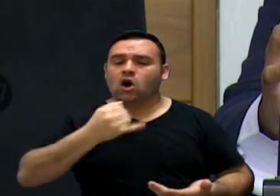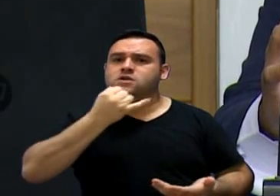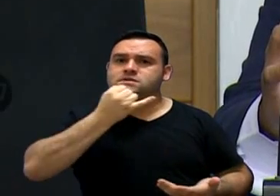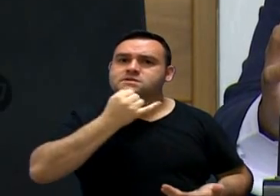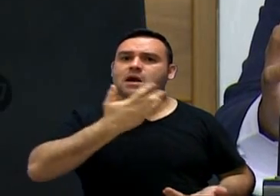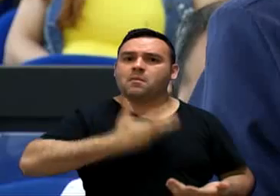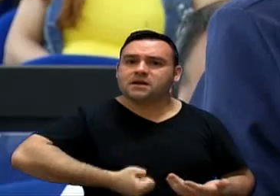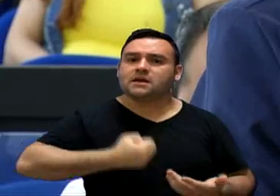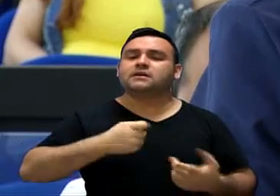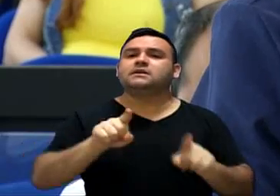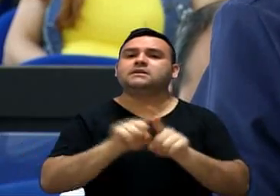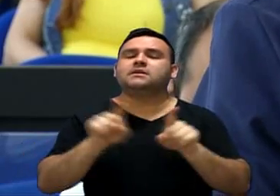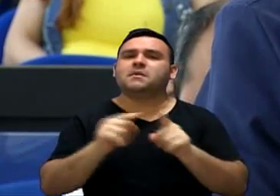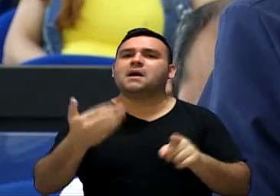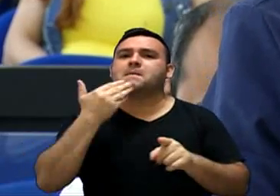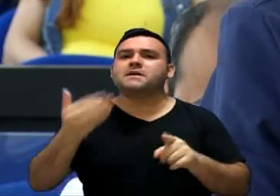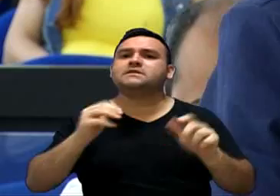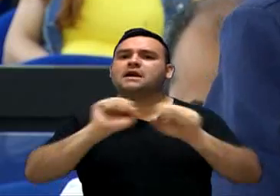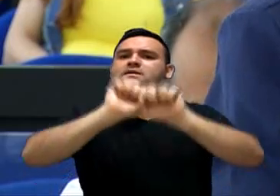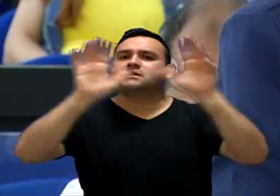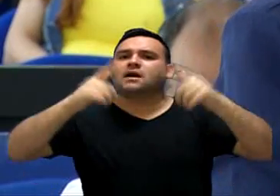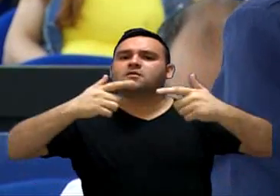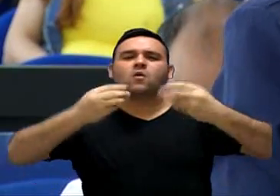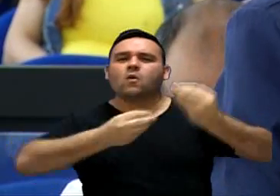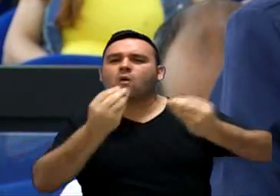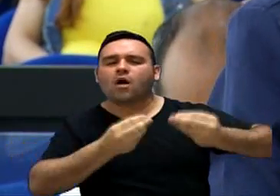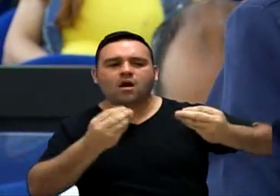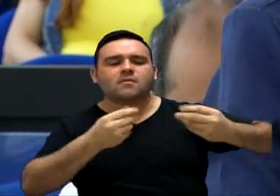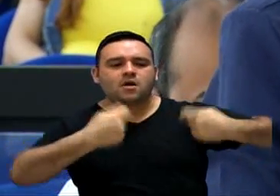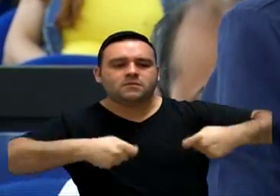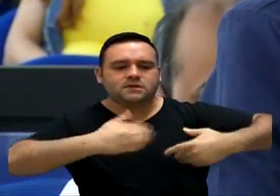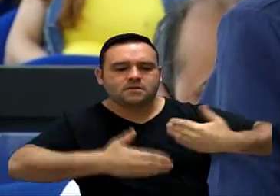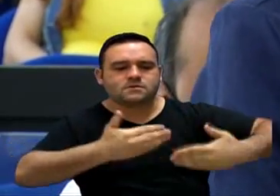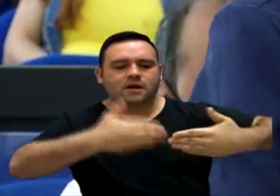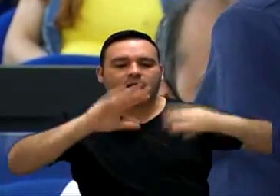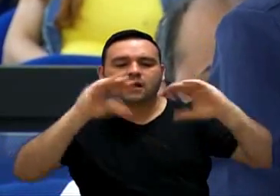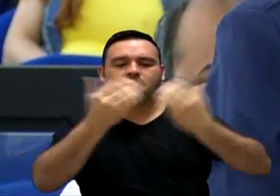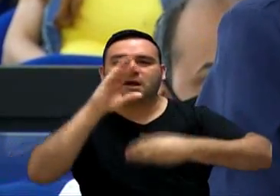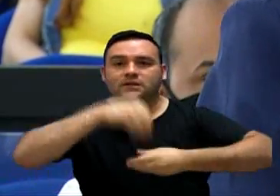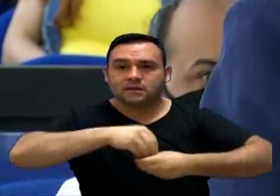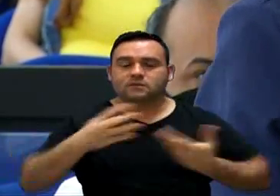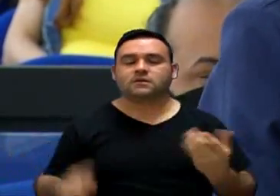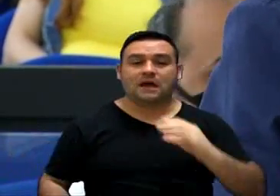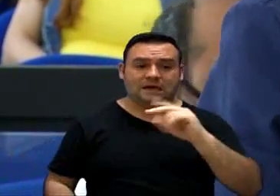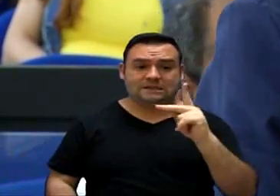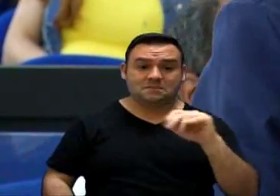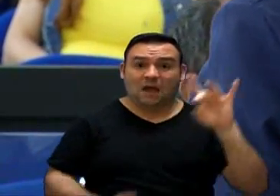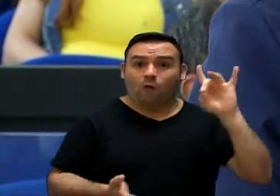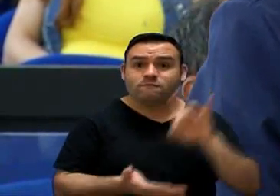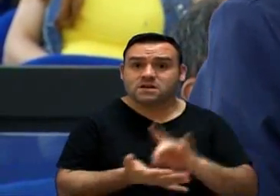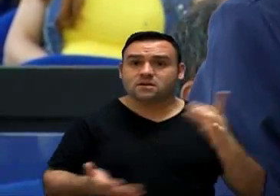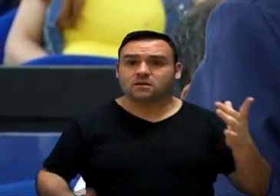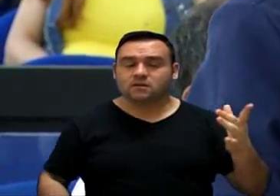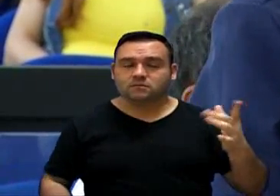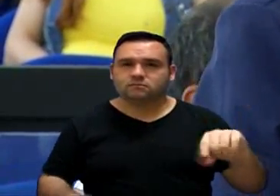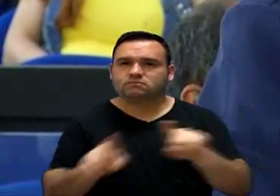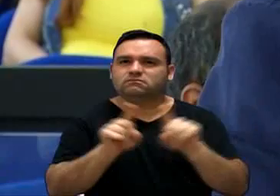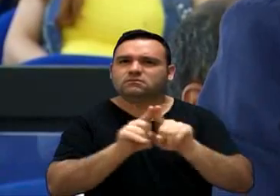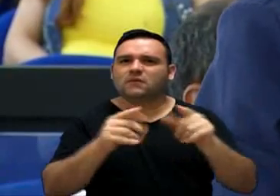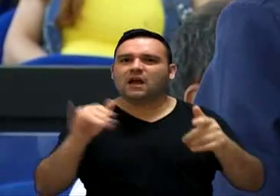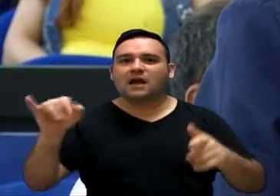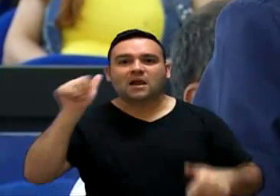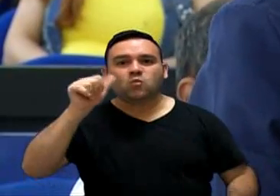protesto. É pesar, e também então, de pedido de esclarecimento como é que as coisas devem funcionar nessa casa. No é uma momento, CPI você... oficial. E o que foi